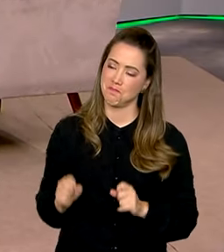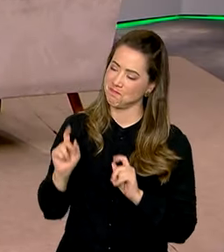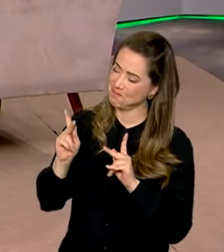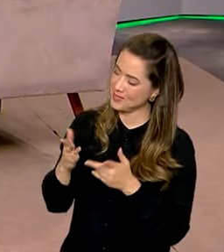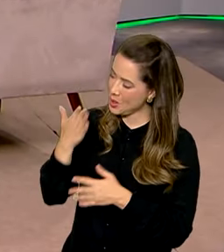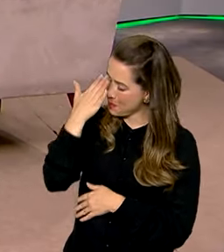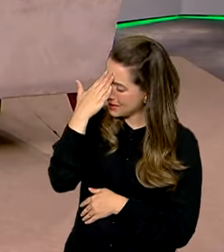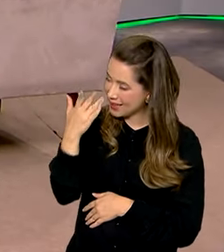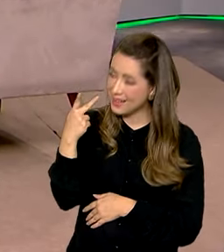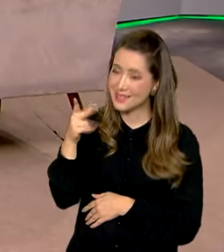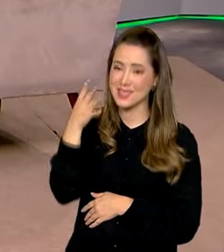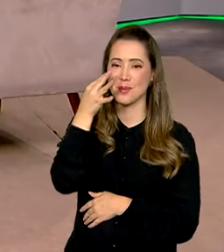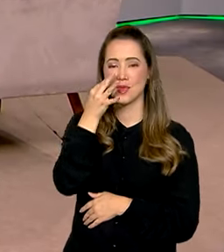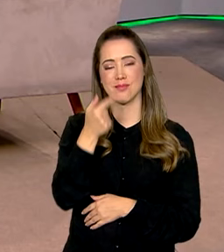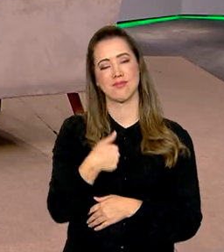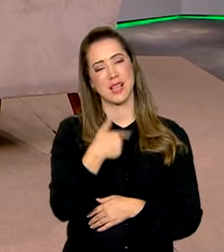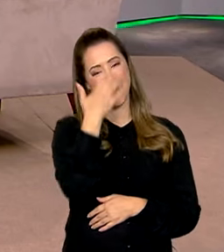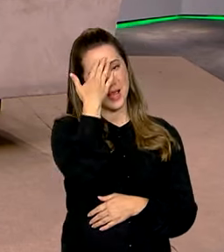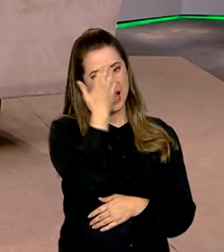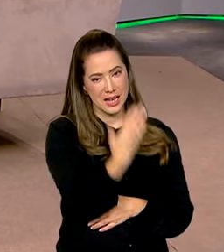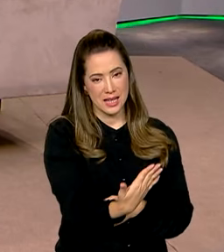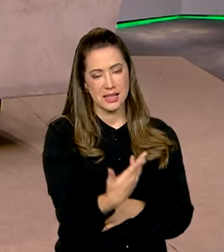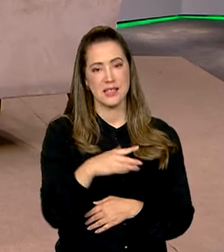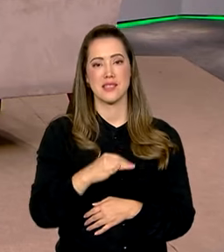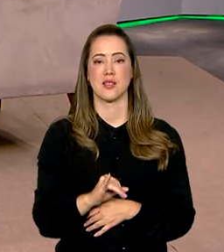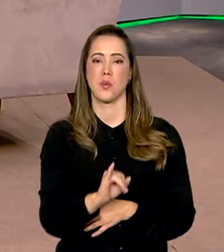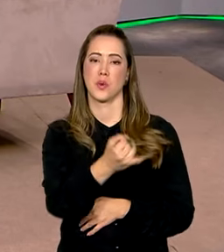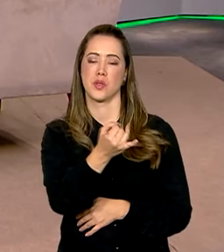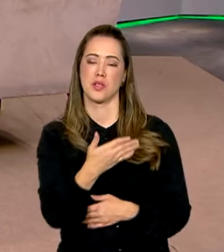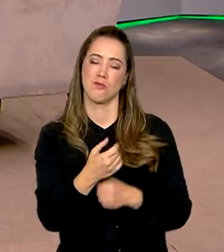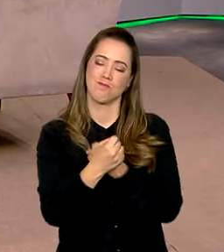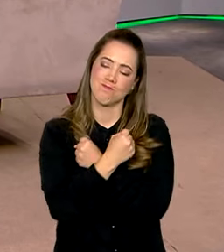do CEPRO, muito obrigado pela sua presença. Muito obrigado você pela oportunidade e um abraço fraterno.